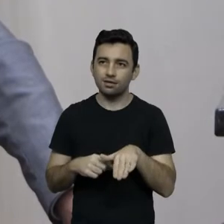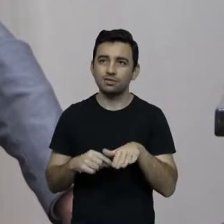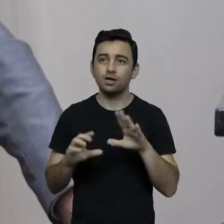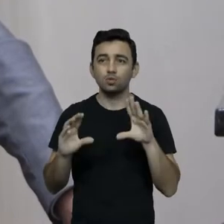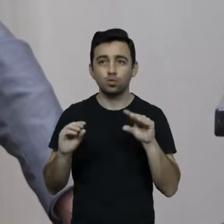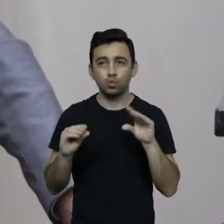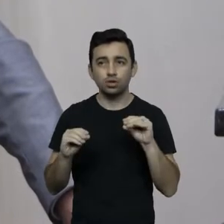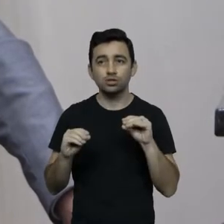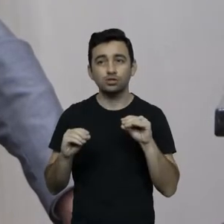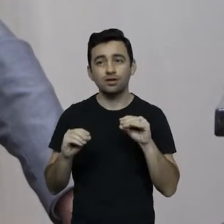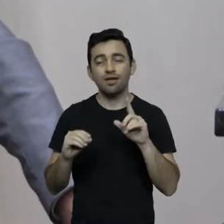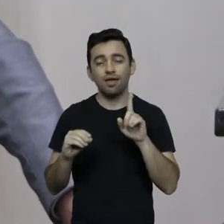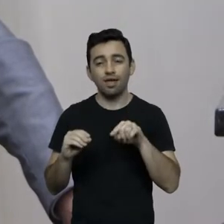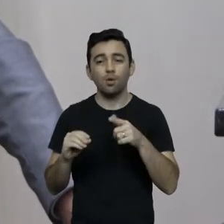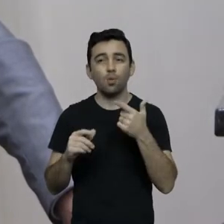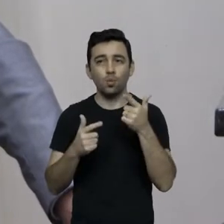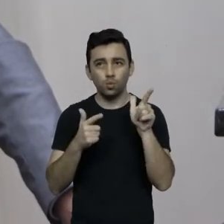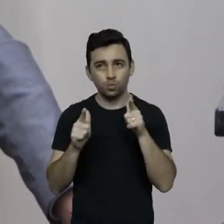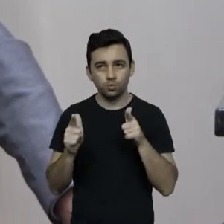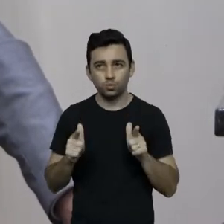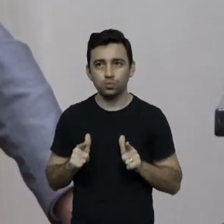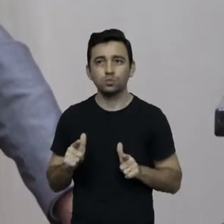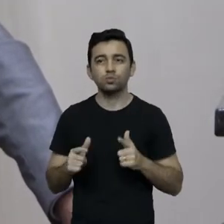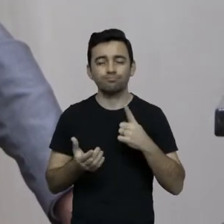já tinha outro compromisso